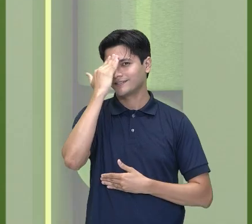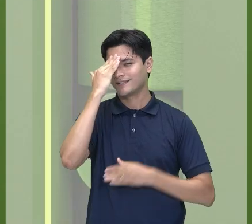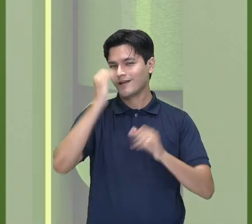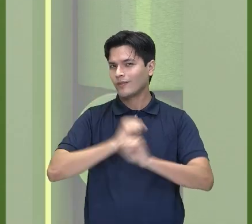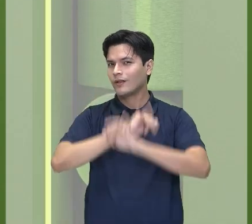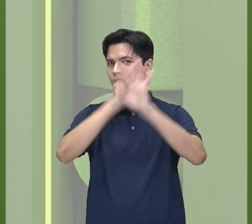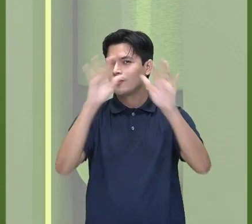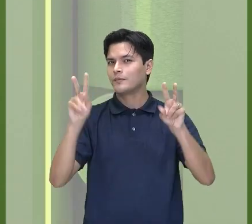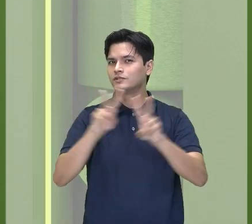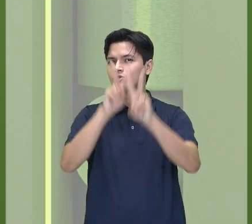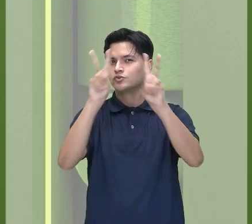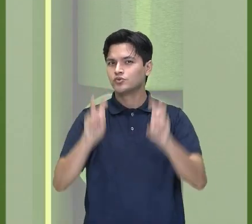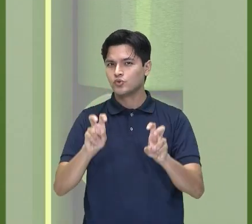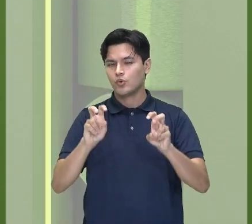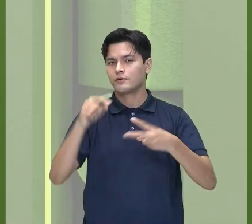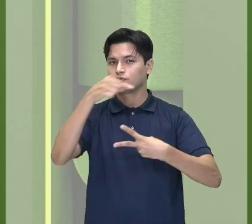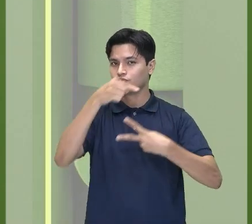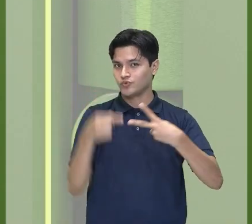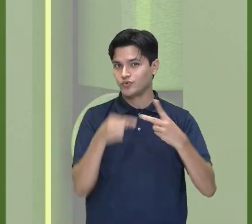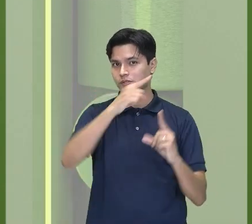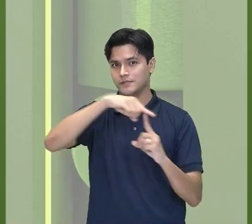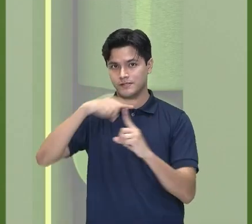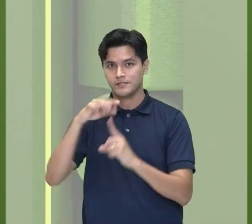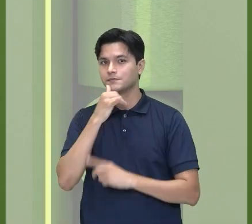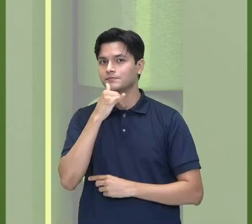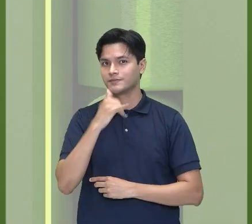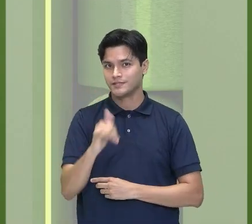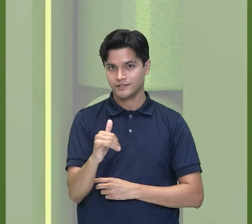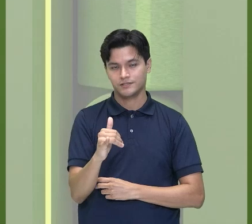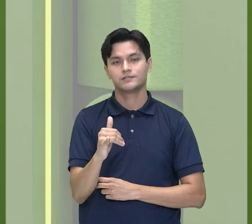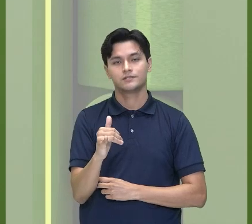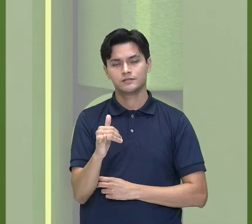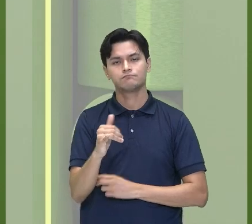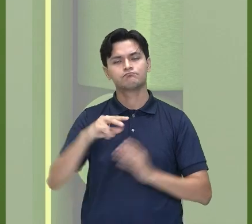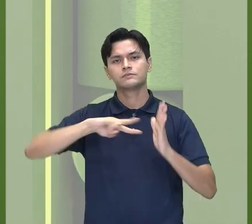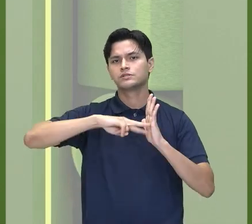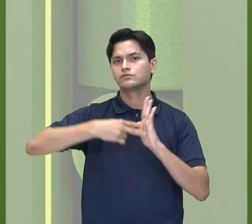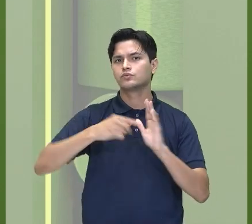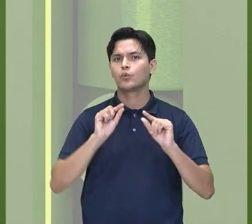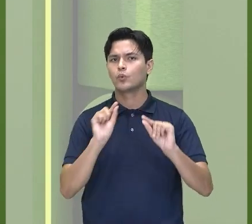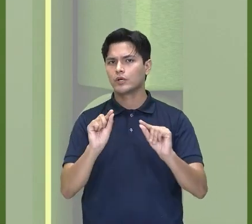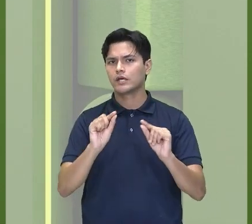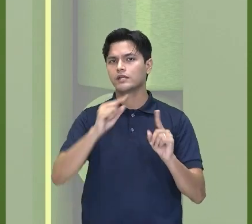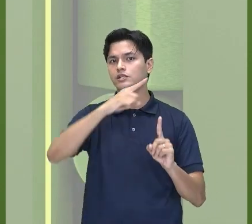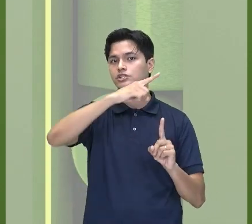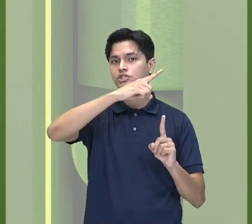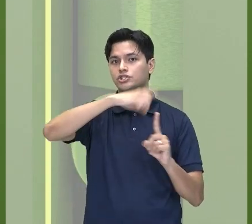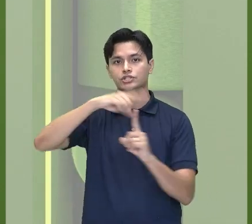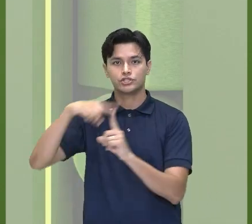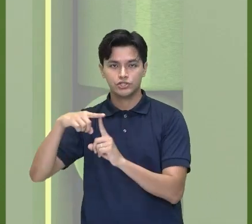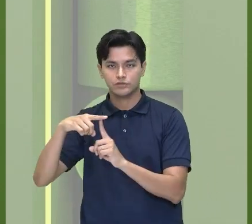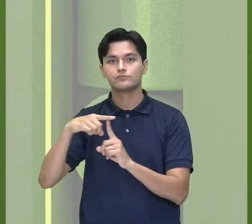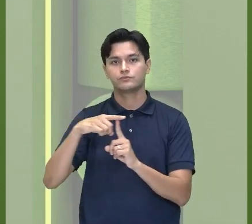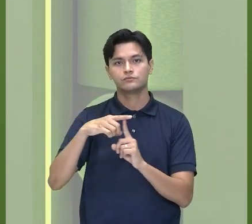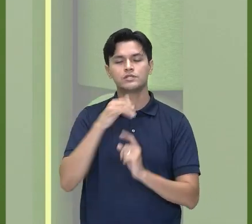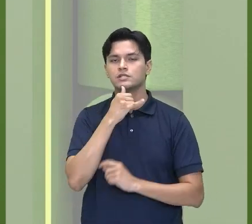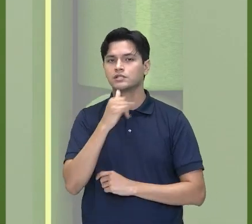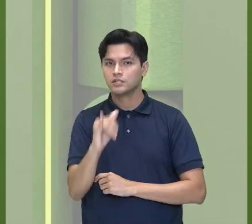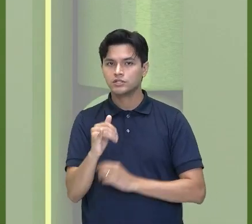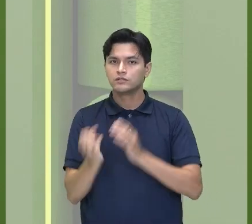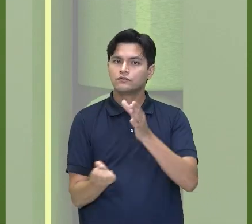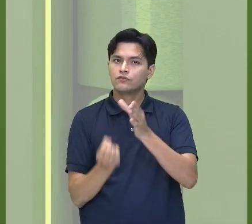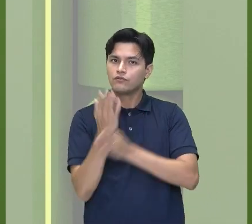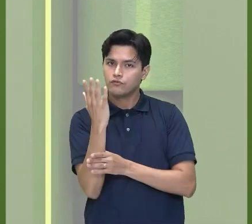mais sobre esses dois tipos de energia, né? Ou seja, os tipos de energia, fontes, né? Renováveis ou